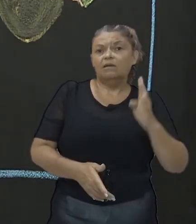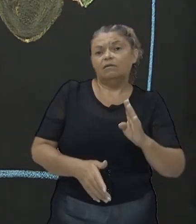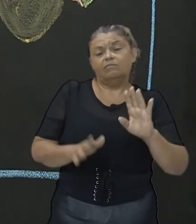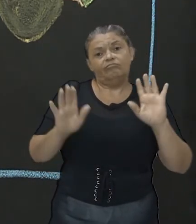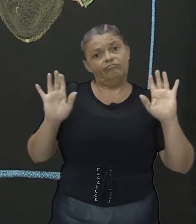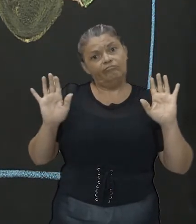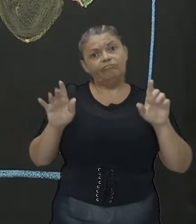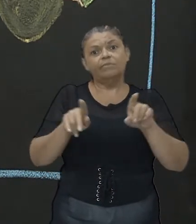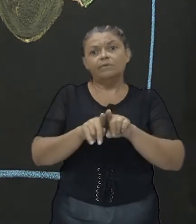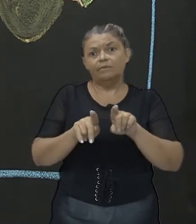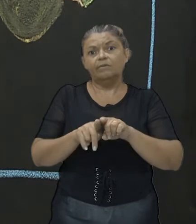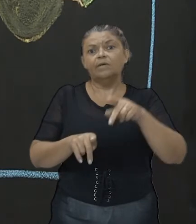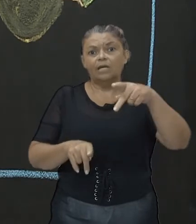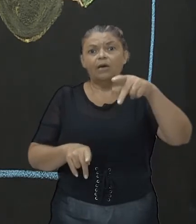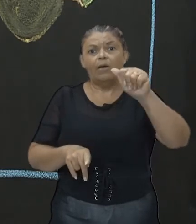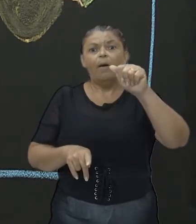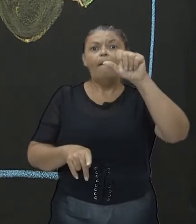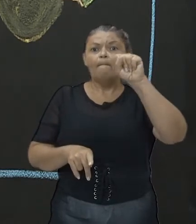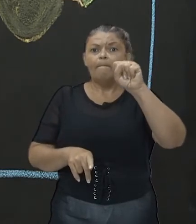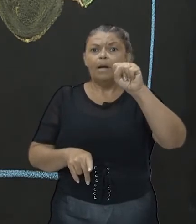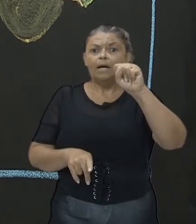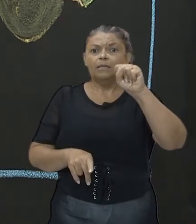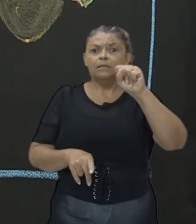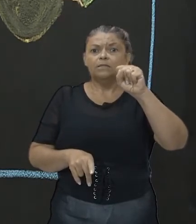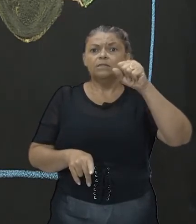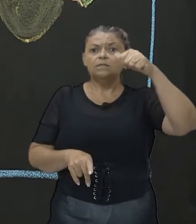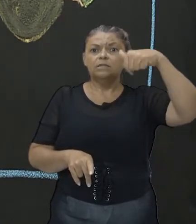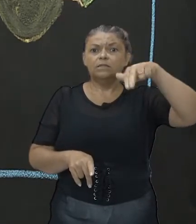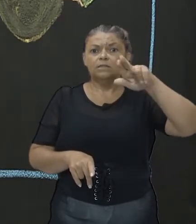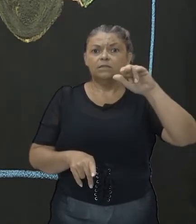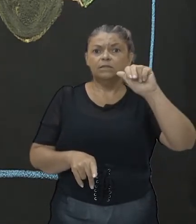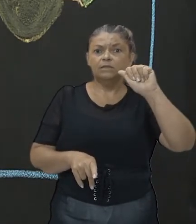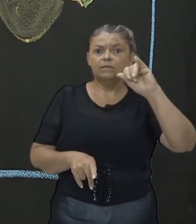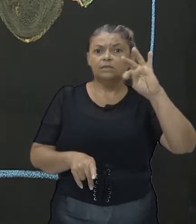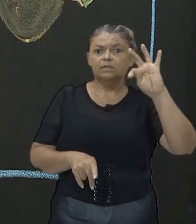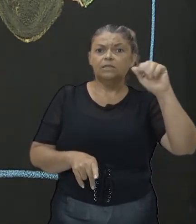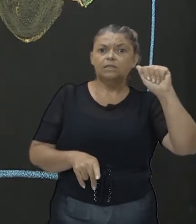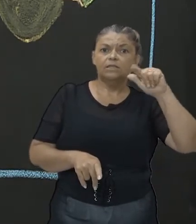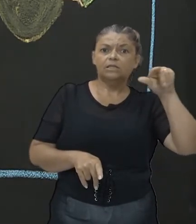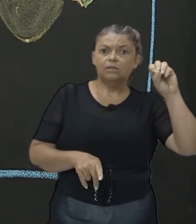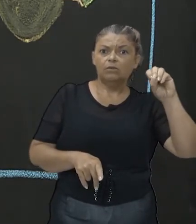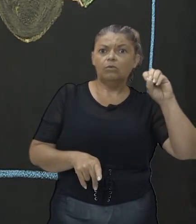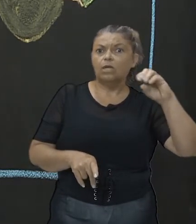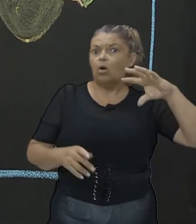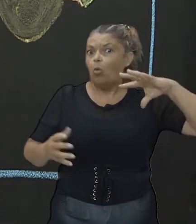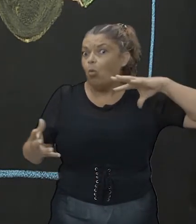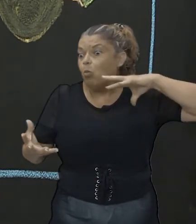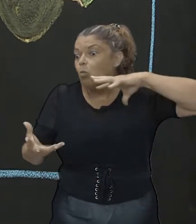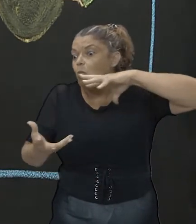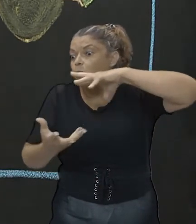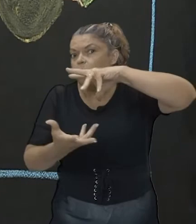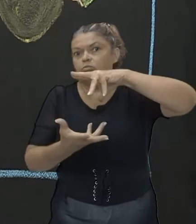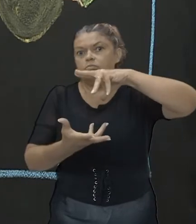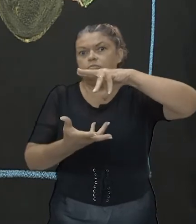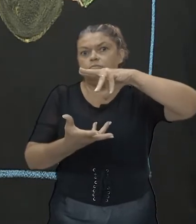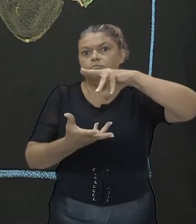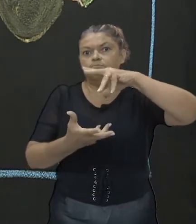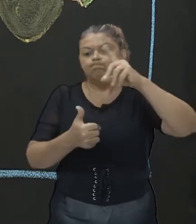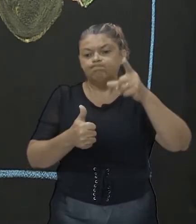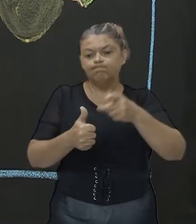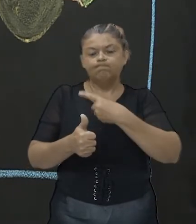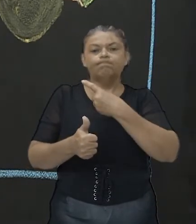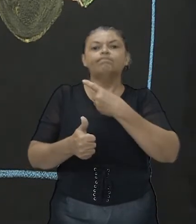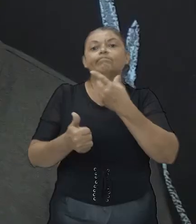do Paquistão. Hoje o Paquistão é o quinto maior país em população do mundo, e isso fruto dessa organização